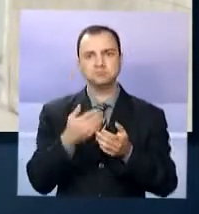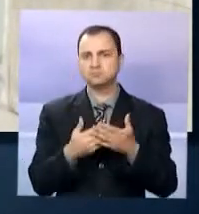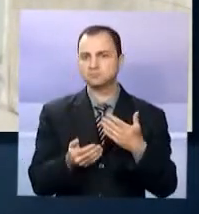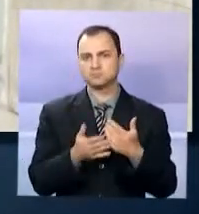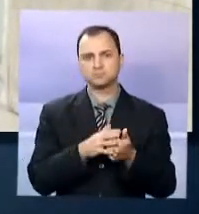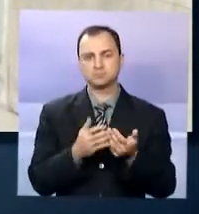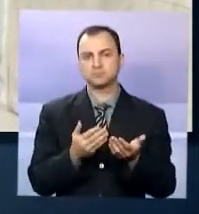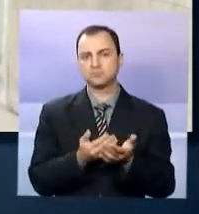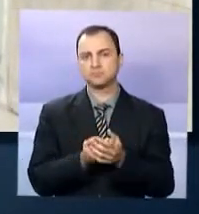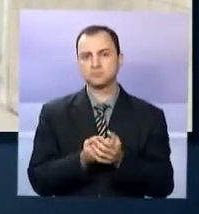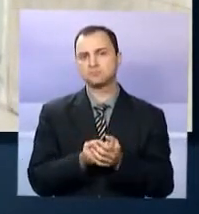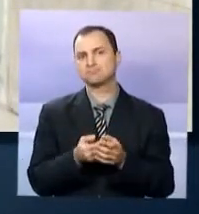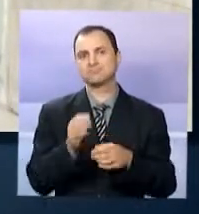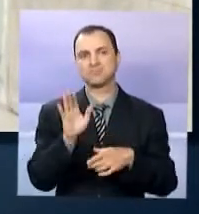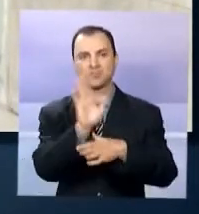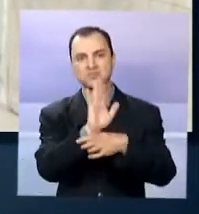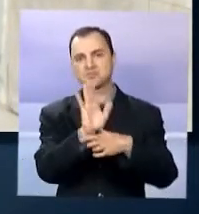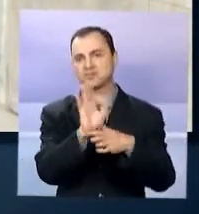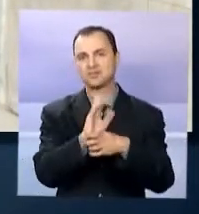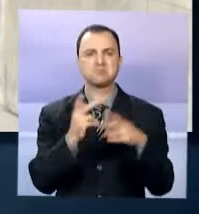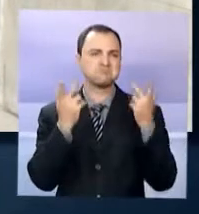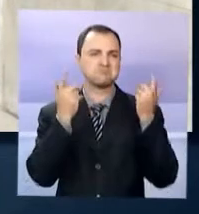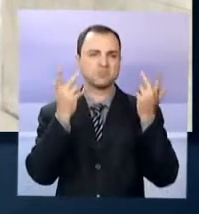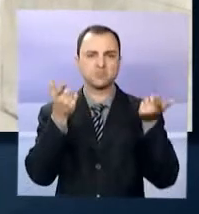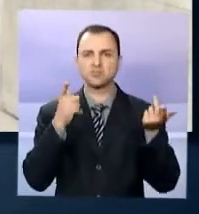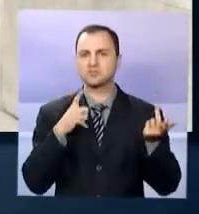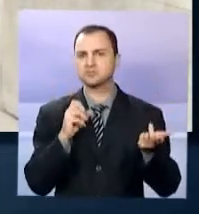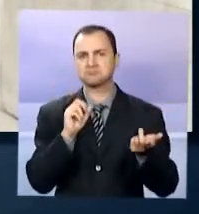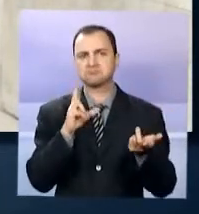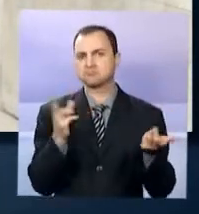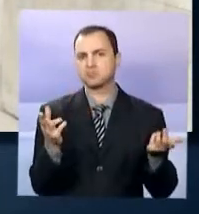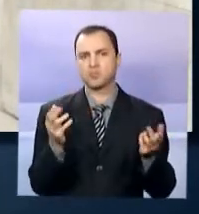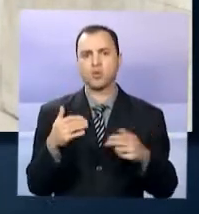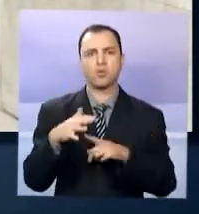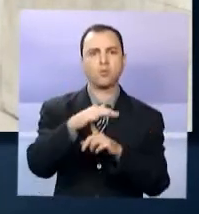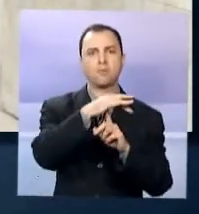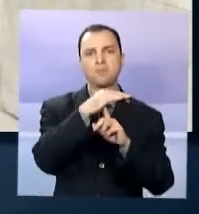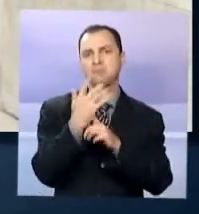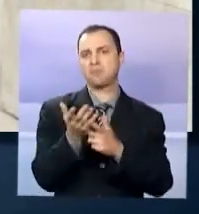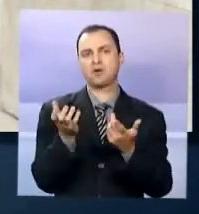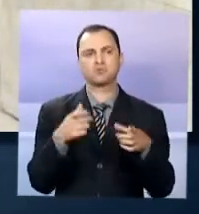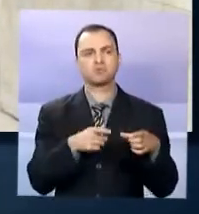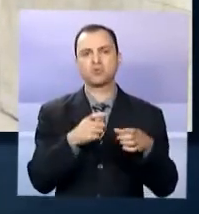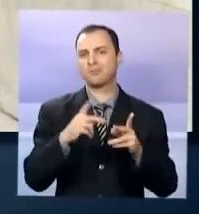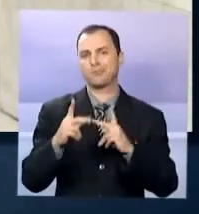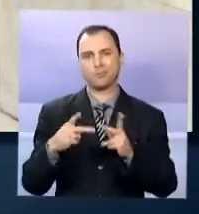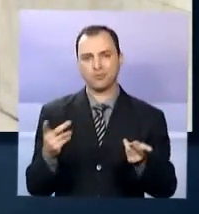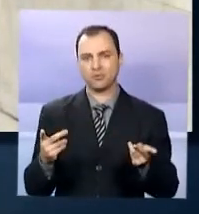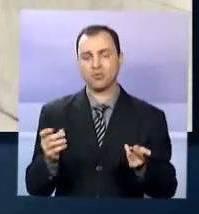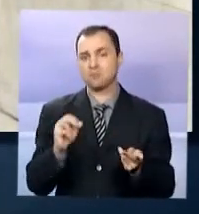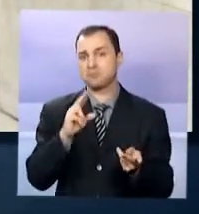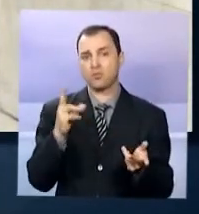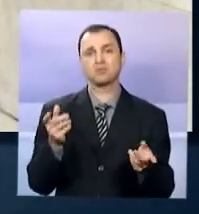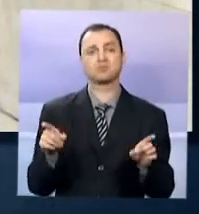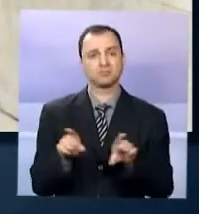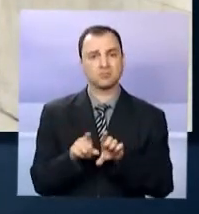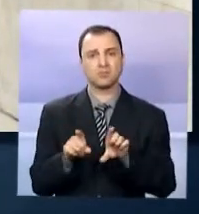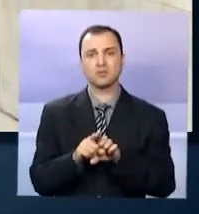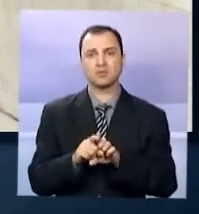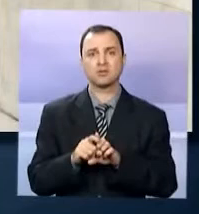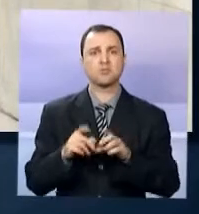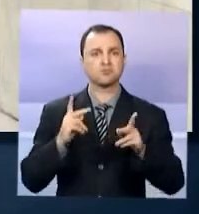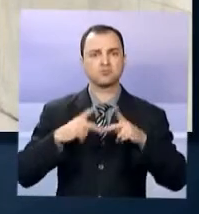dia seja não um cinema seja no teatro seja num parque no local público ou mesmo